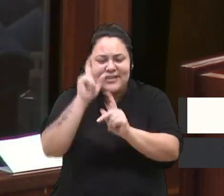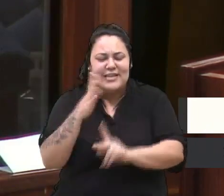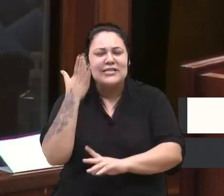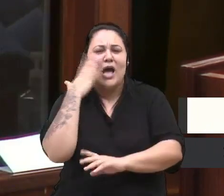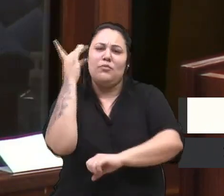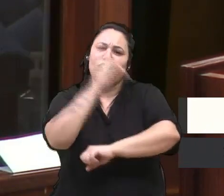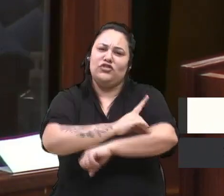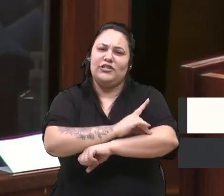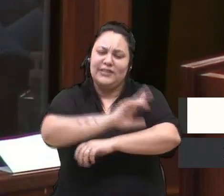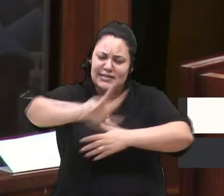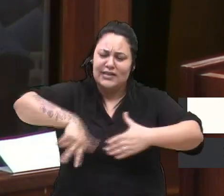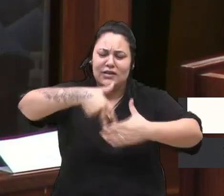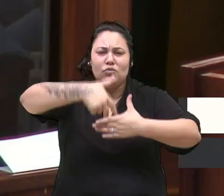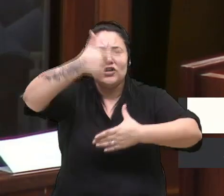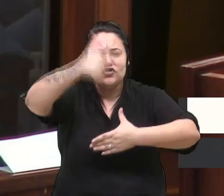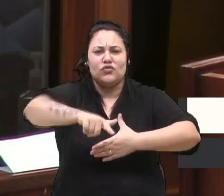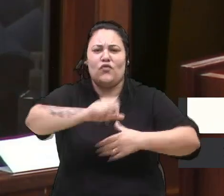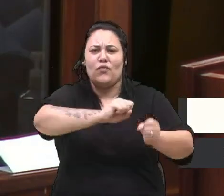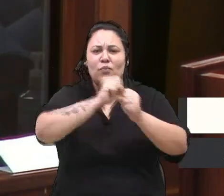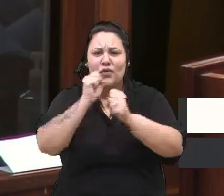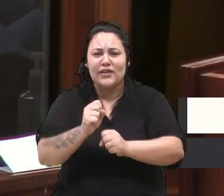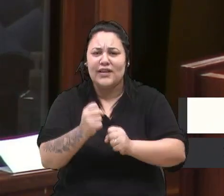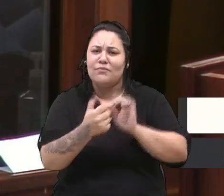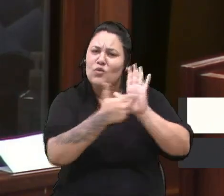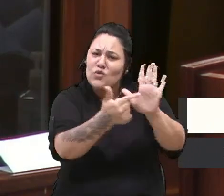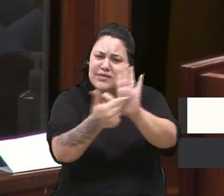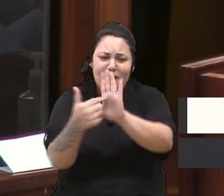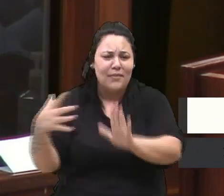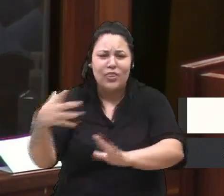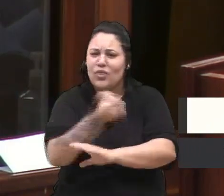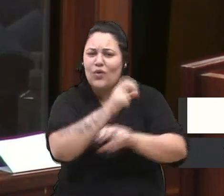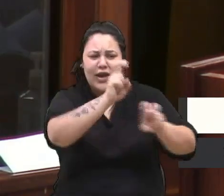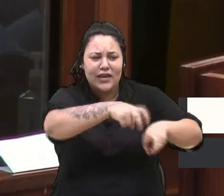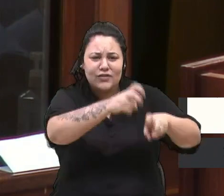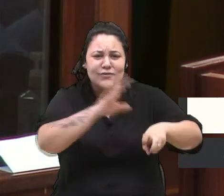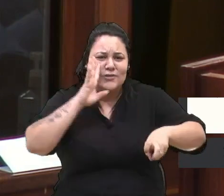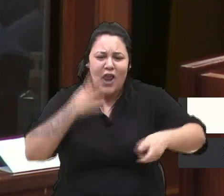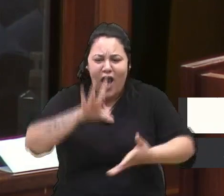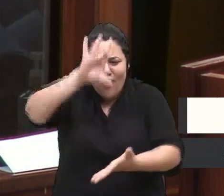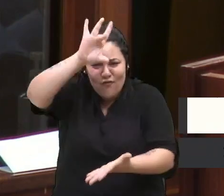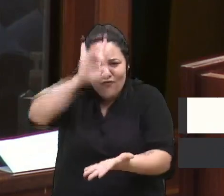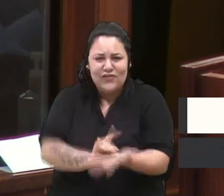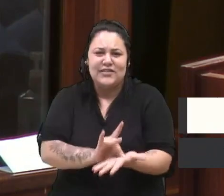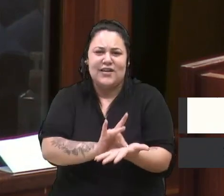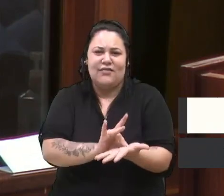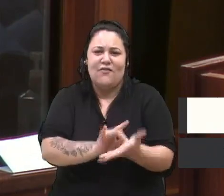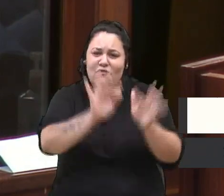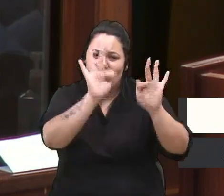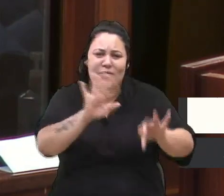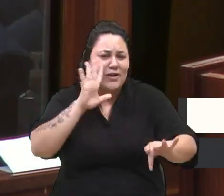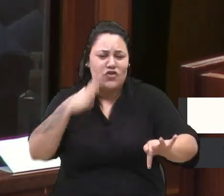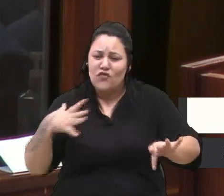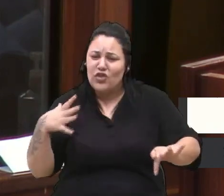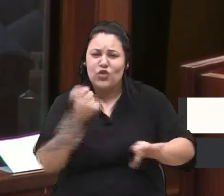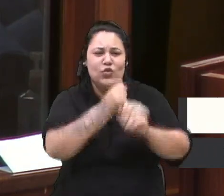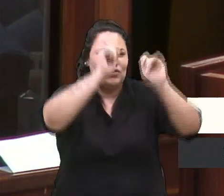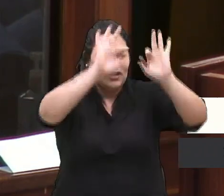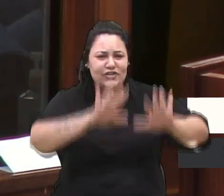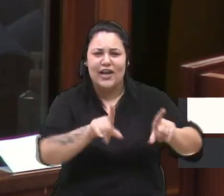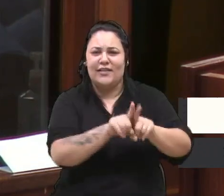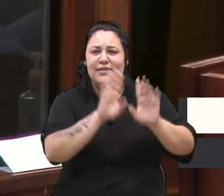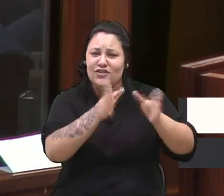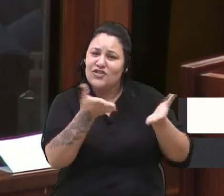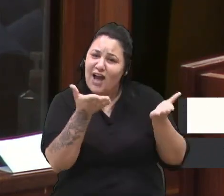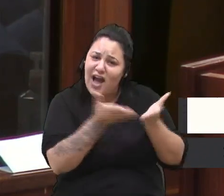mesma tribuna, poder trazer para os agricultores a solução definitiva também da geada, que está sendo estudada,